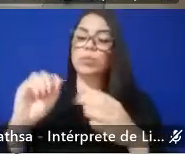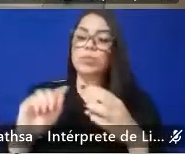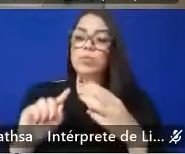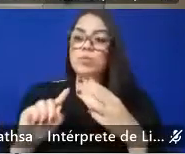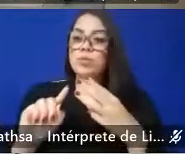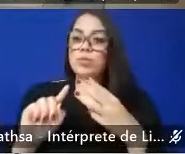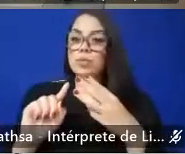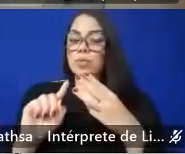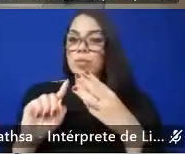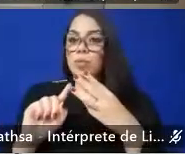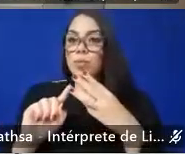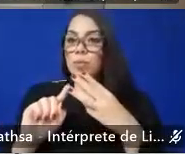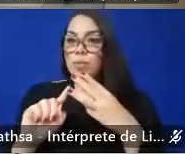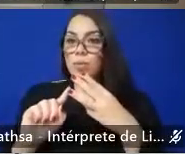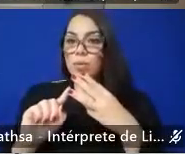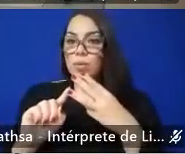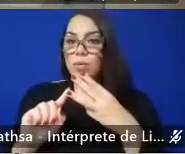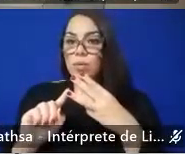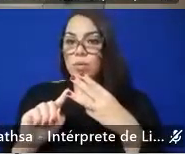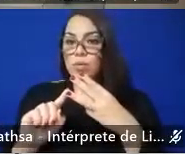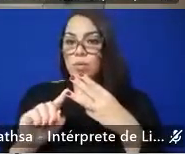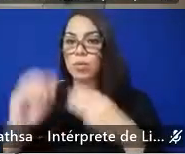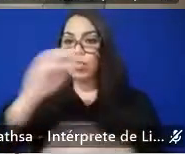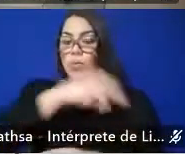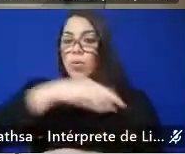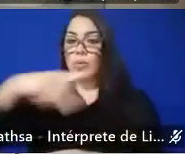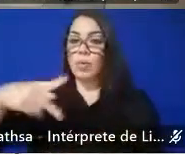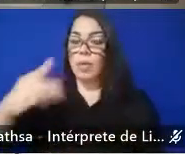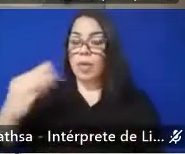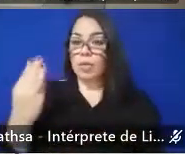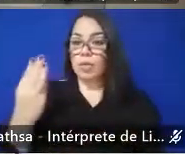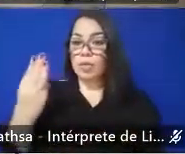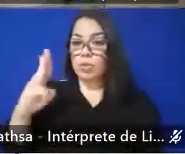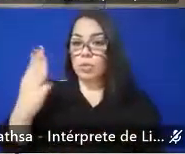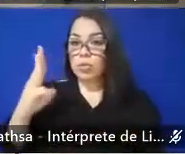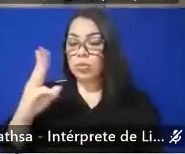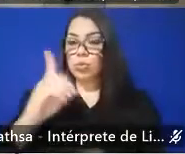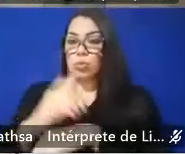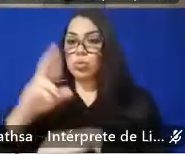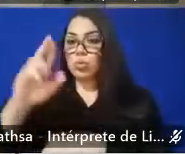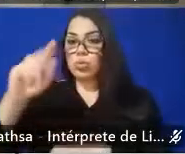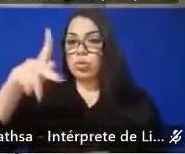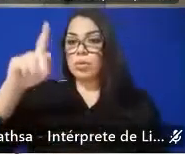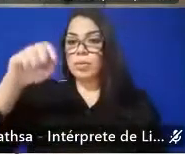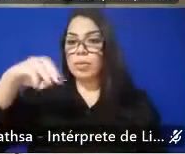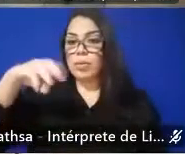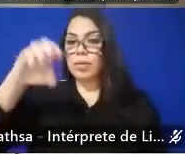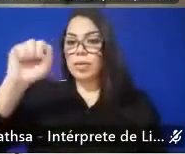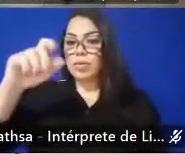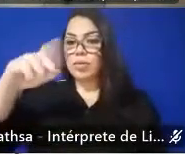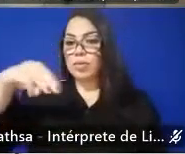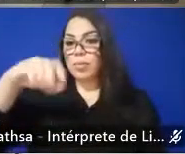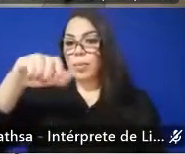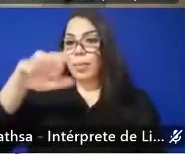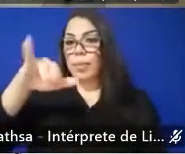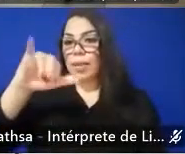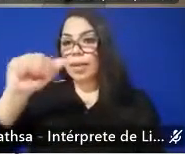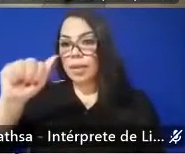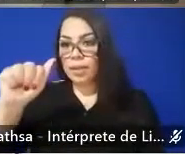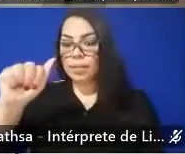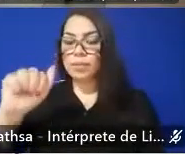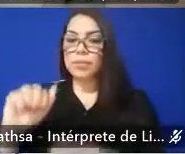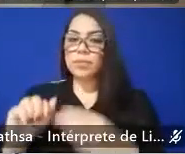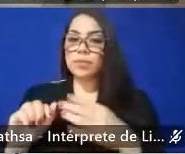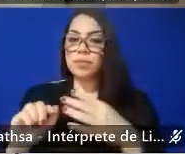do Ministério do Maranhão Doutora themis Maria Pacheco de Carvalho e do